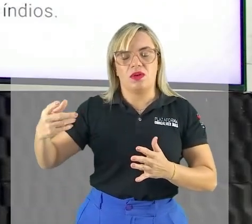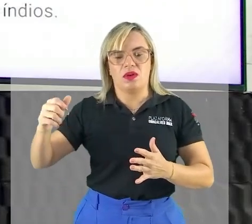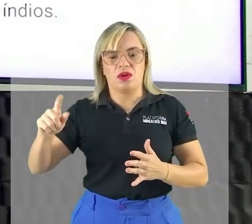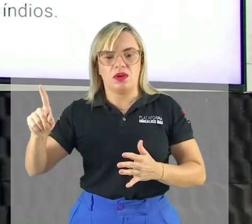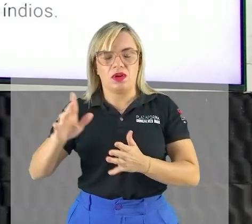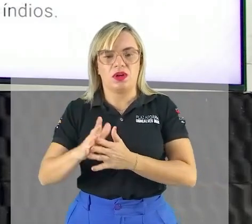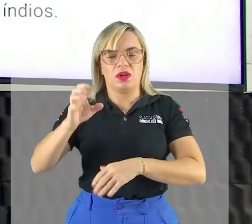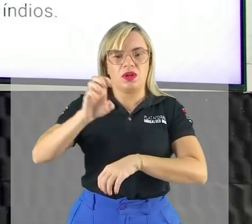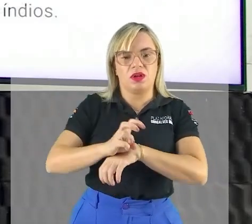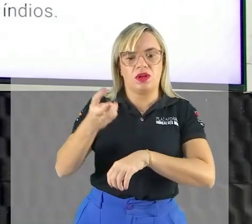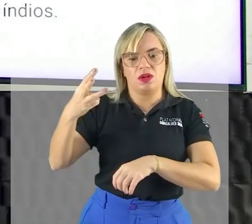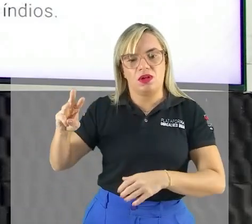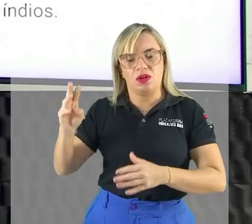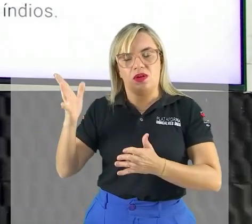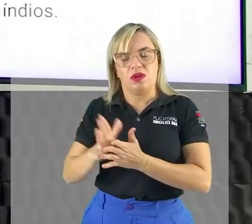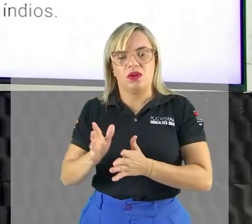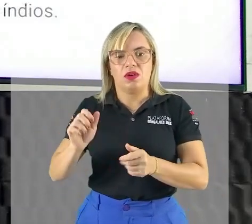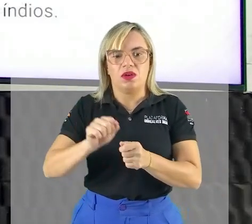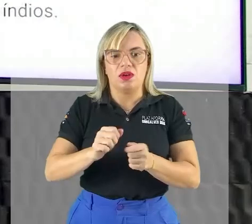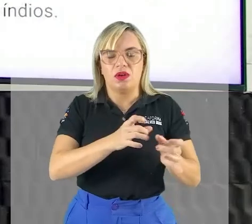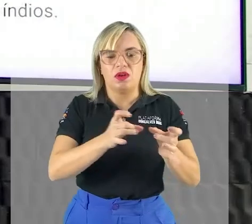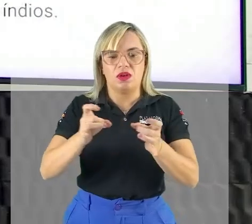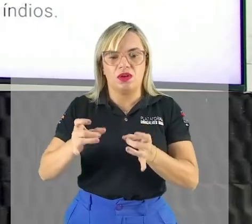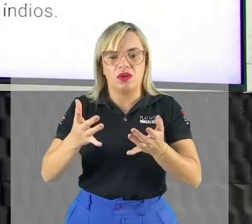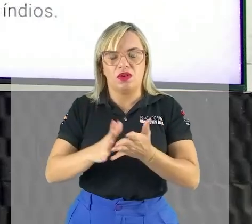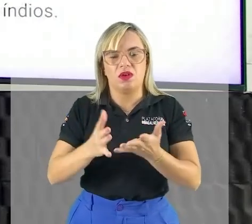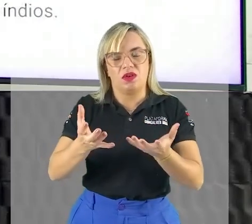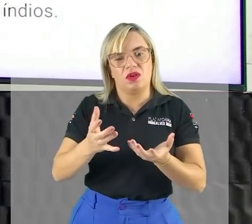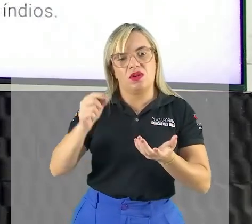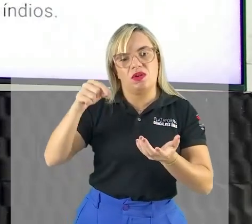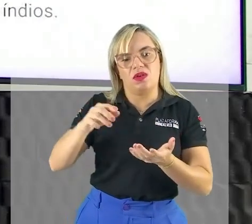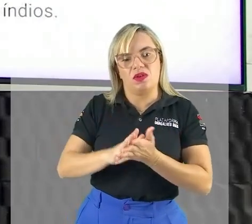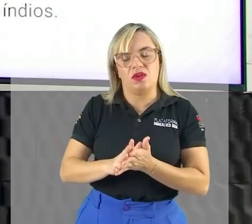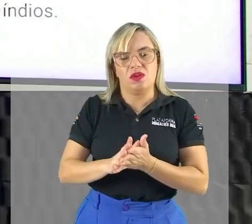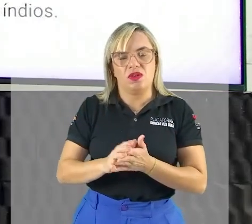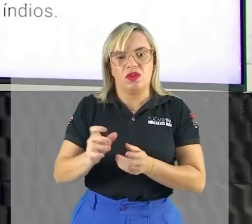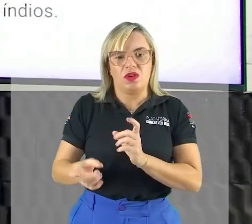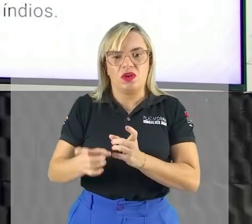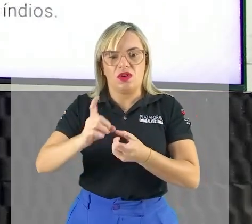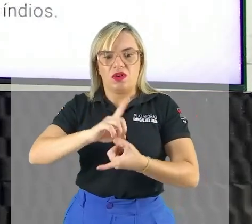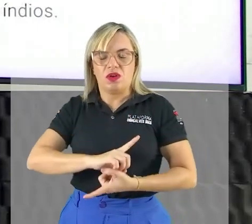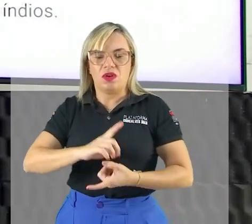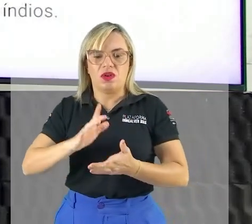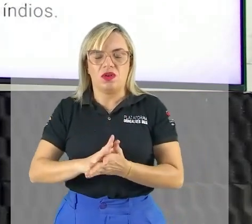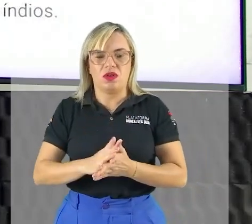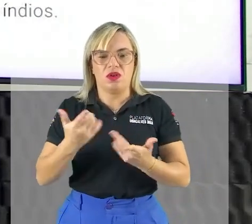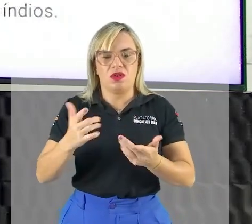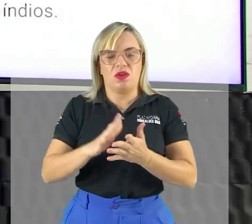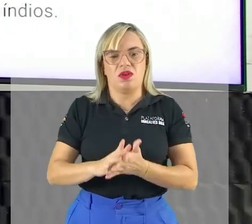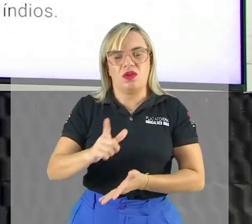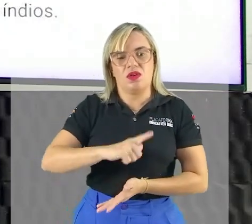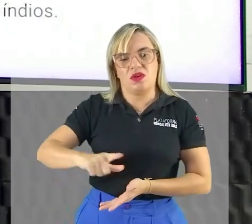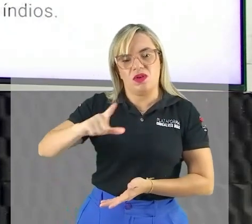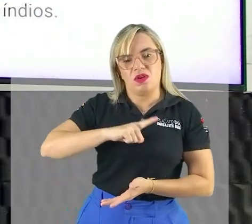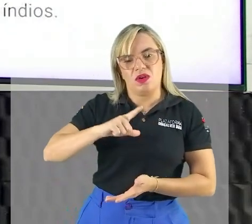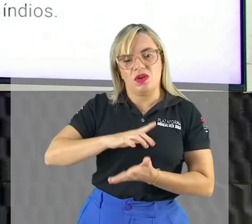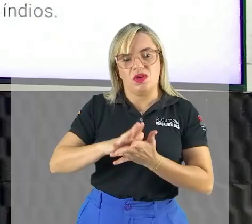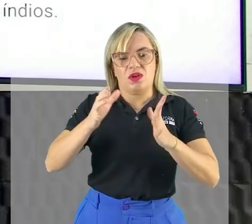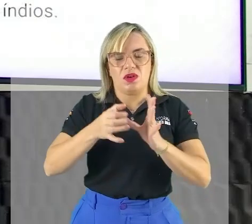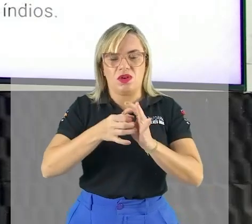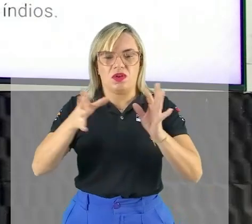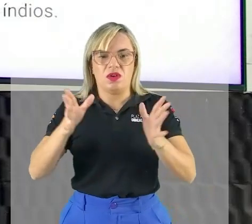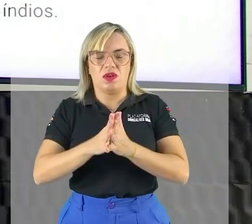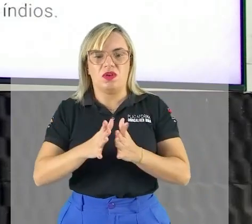faz com que estes comecem então a querer eh contrariamente né a ter uma certa Liberdade